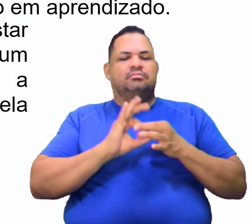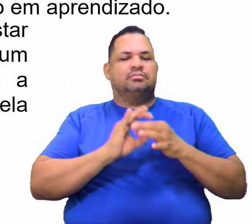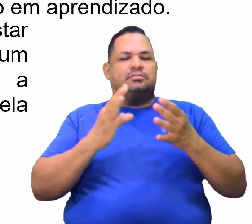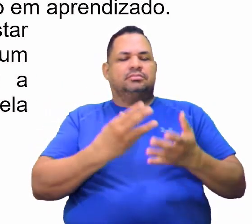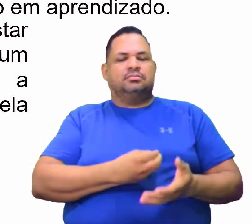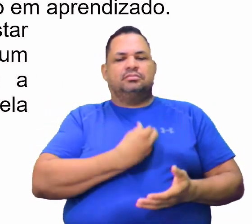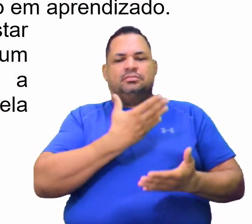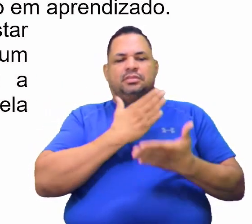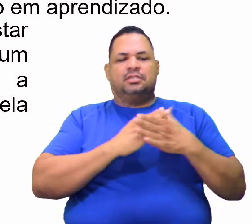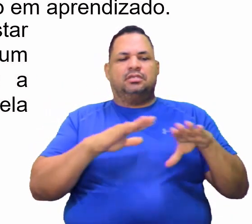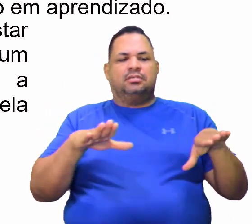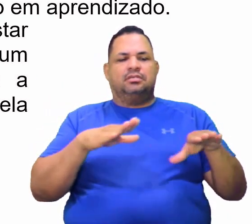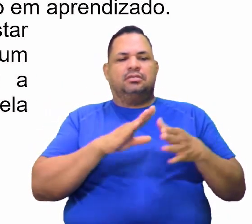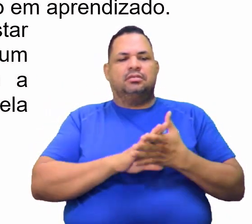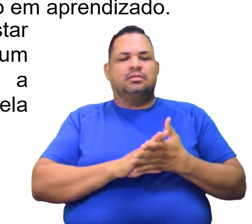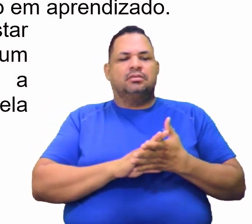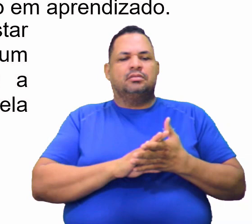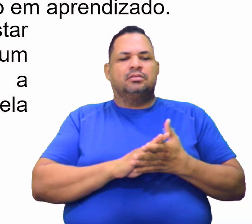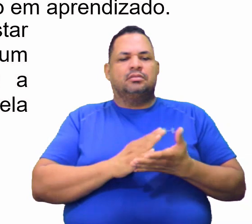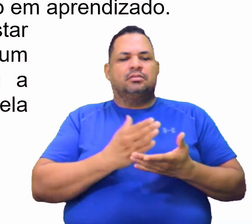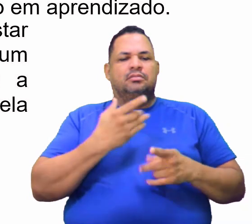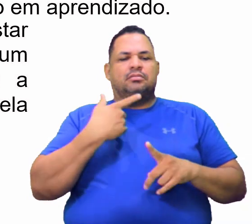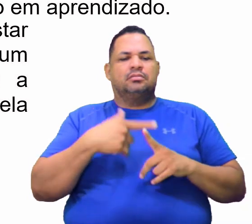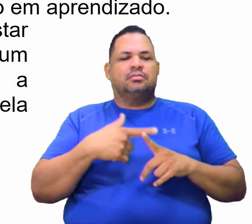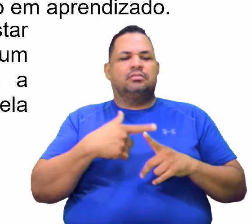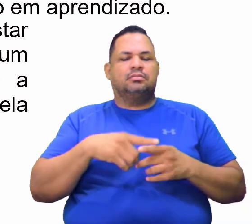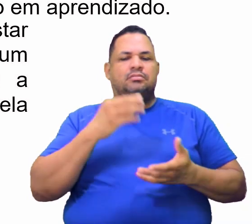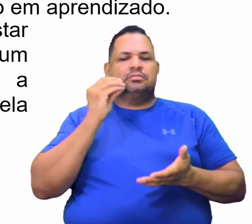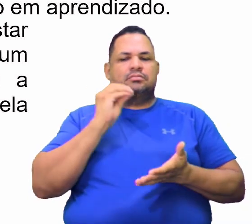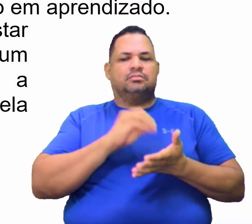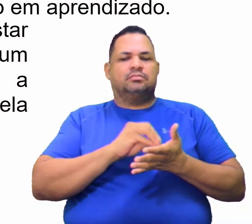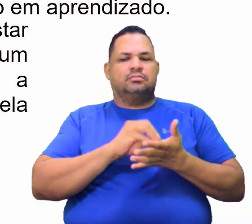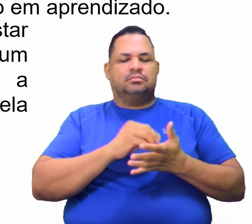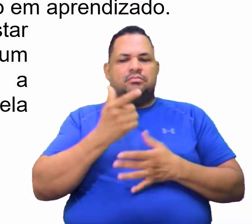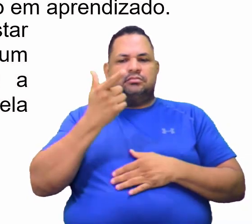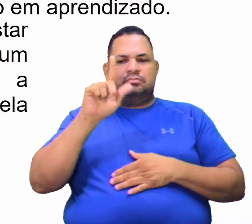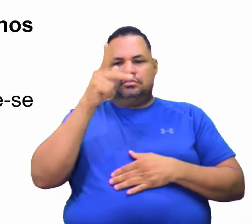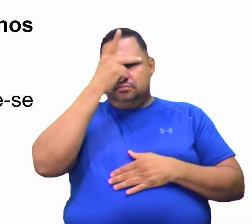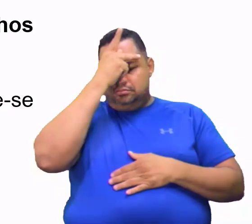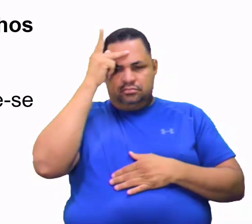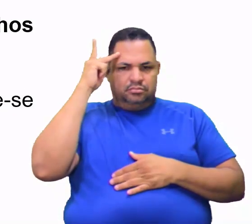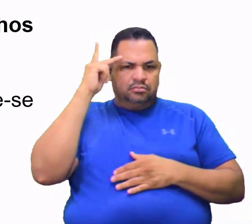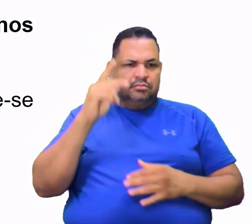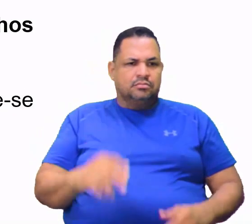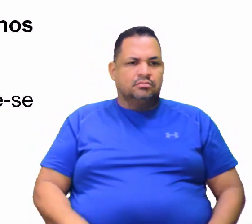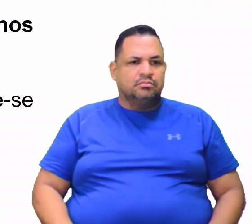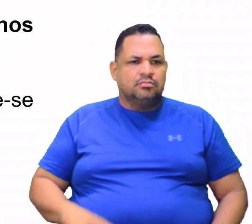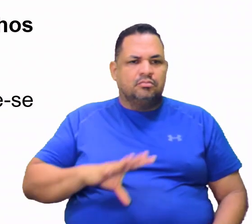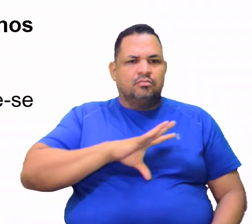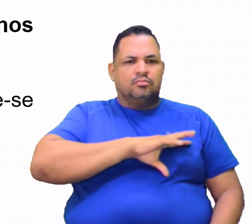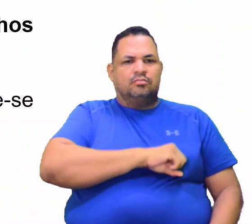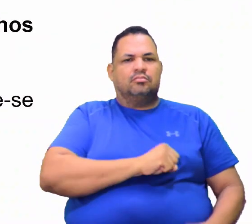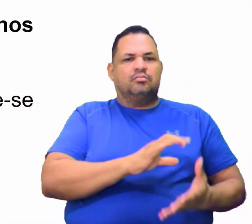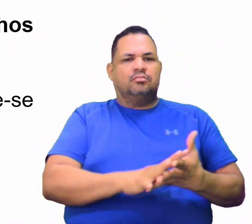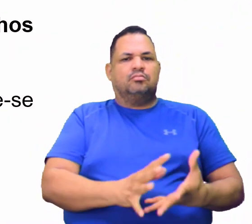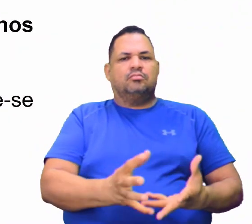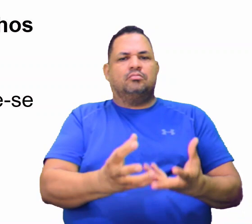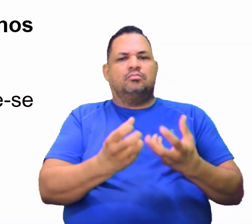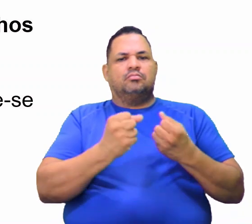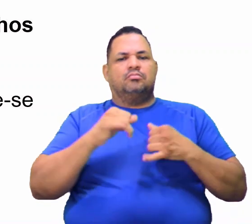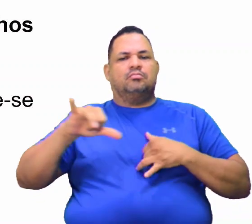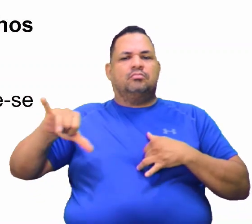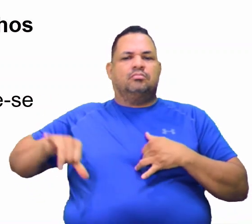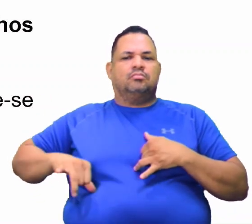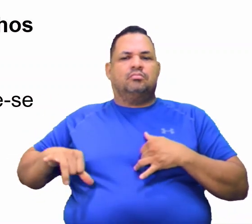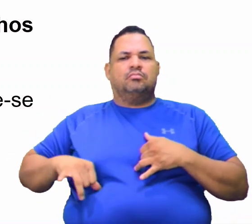se esvaziar pela torneira. Pode faltar aos outros. O amor pode absolver